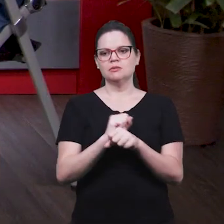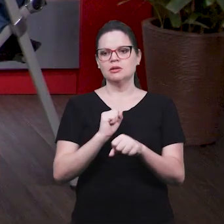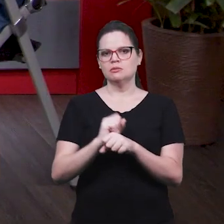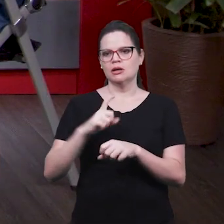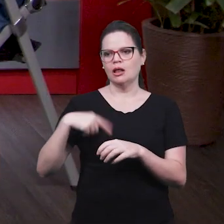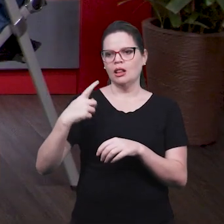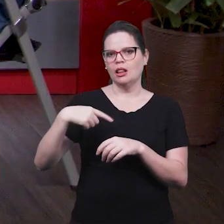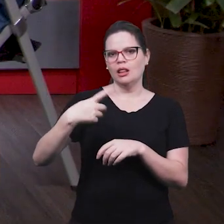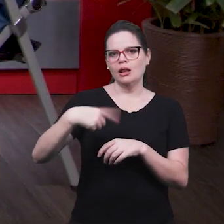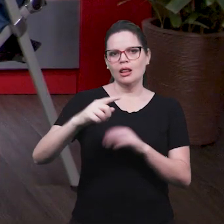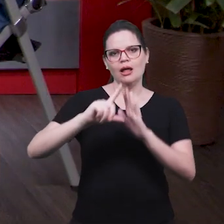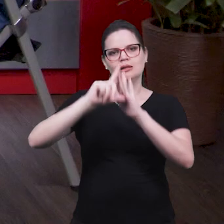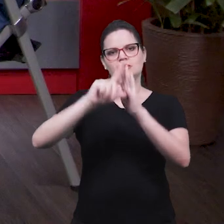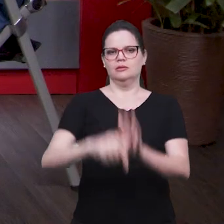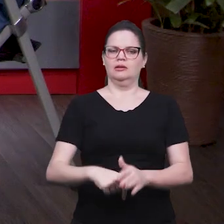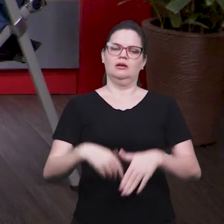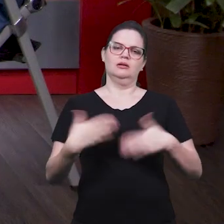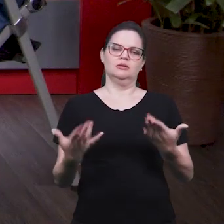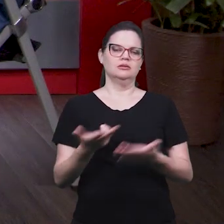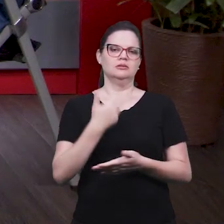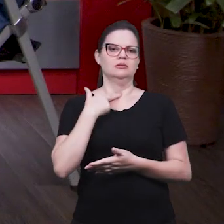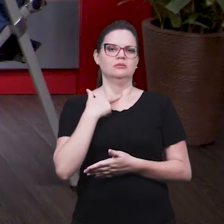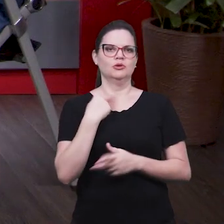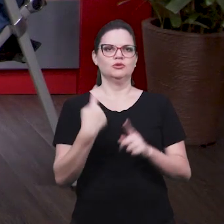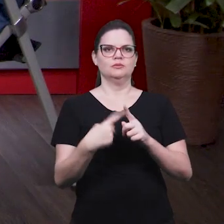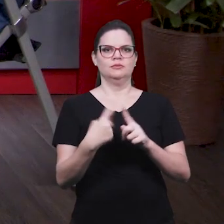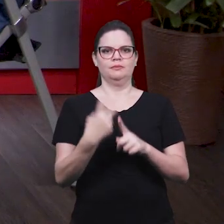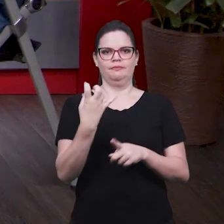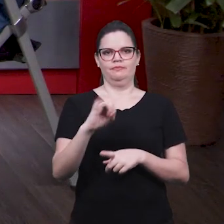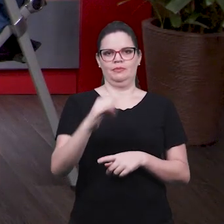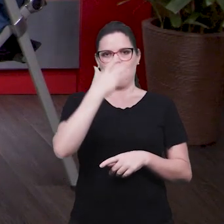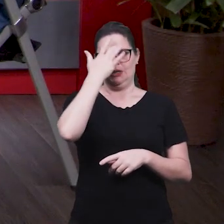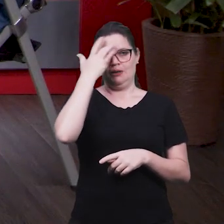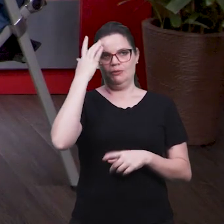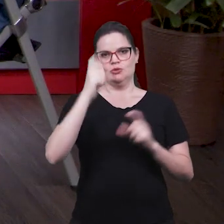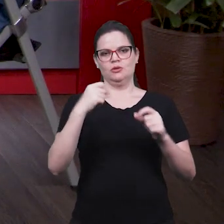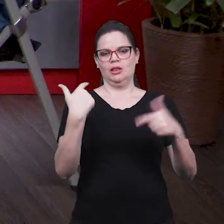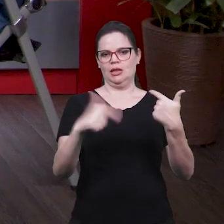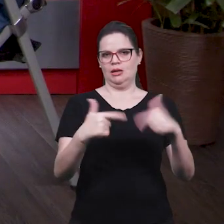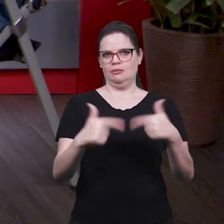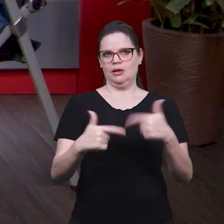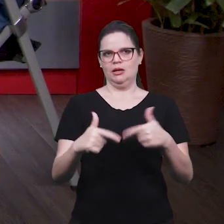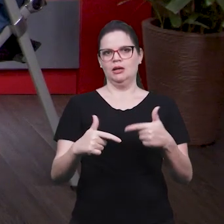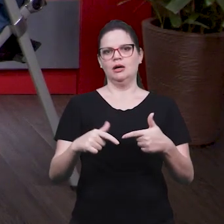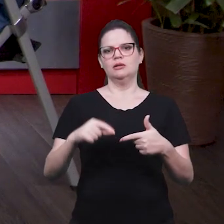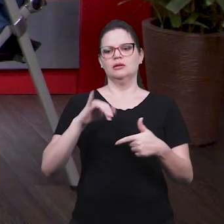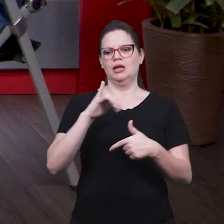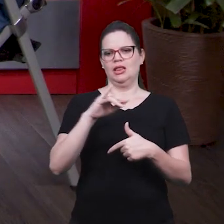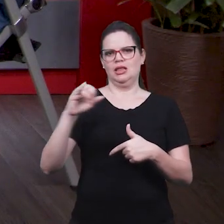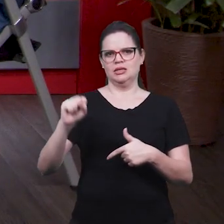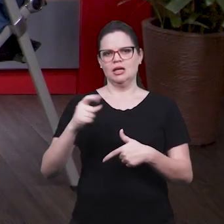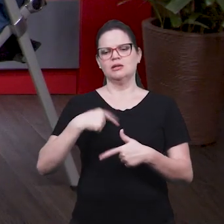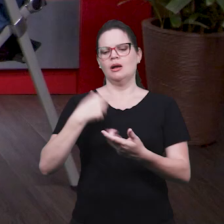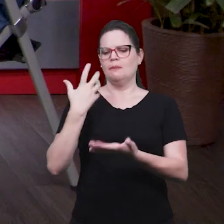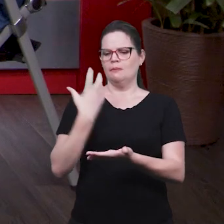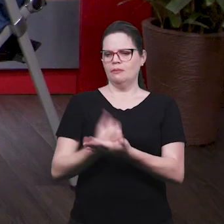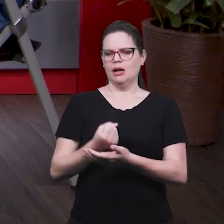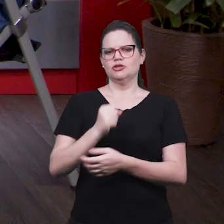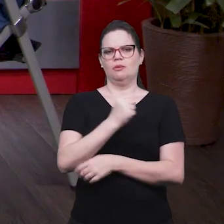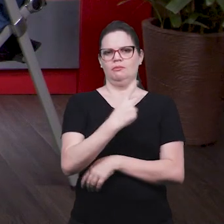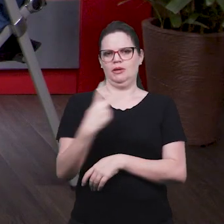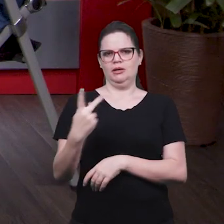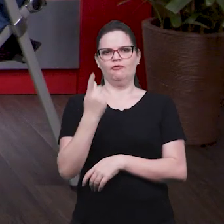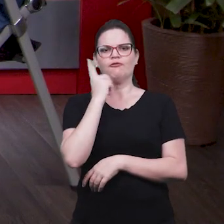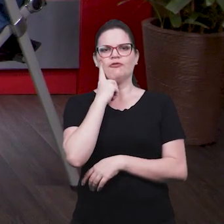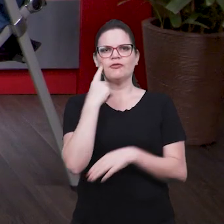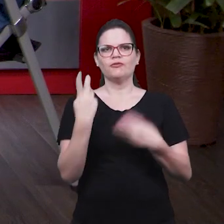né? Isso é ruim. Então, quem está trabalhando pelo regime geral, que é o INSS, já baixar o aplicativo